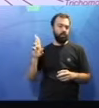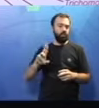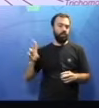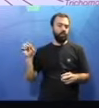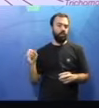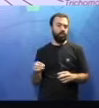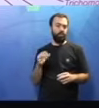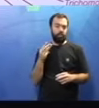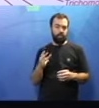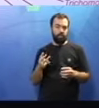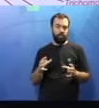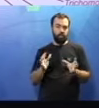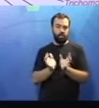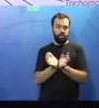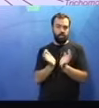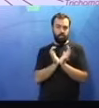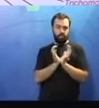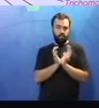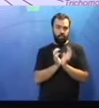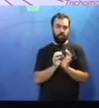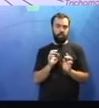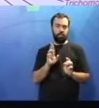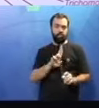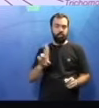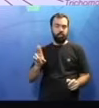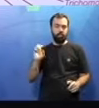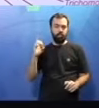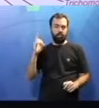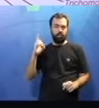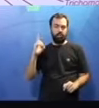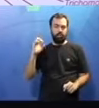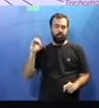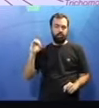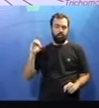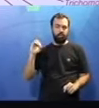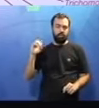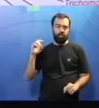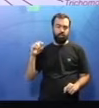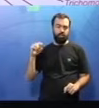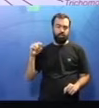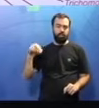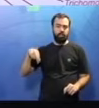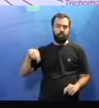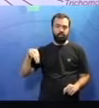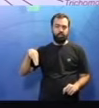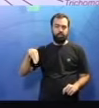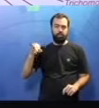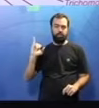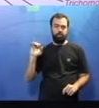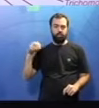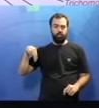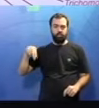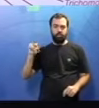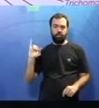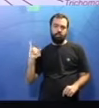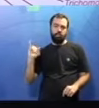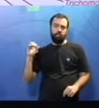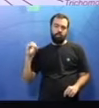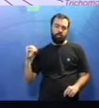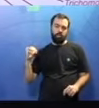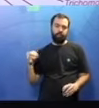domínios. Esse sistema de classificação está no nível acima dos reinos, ou seja, dentro do domínio tem